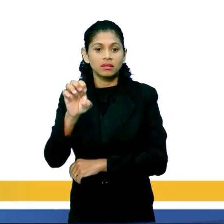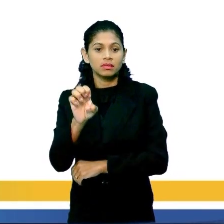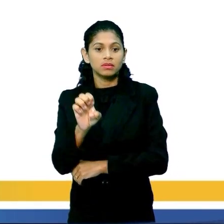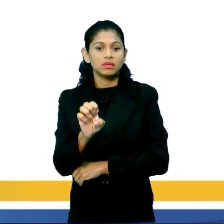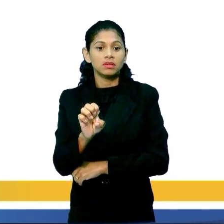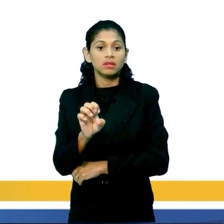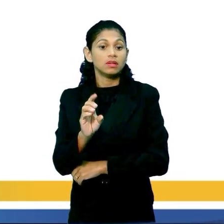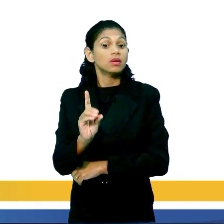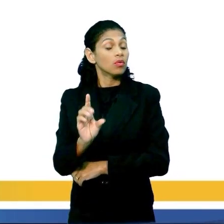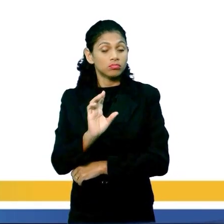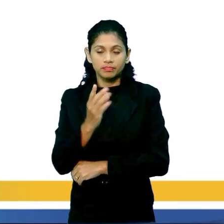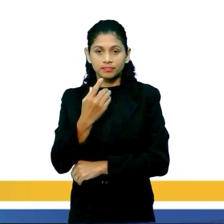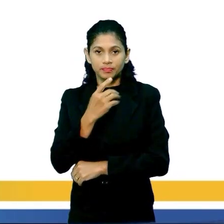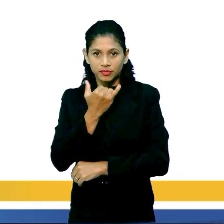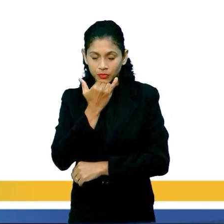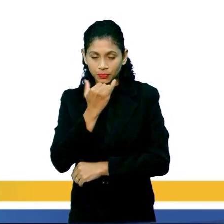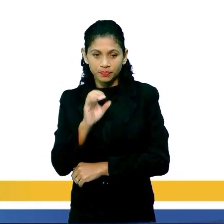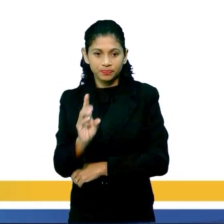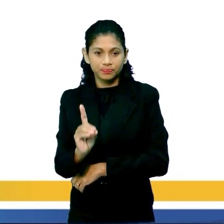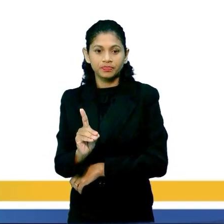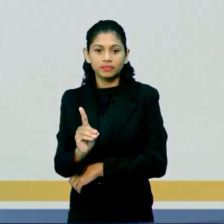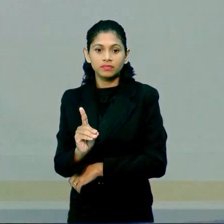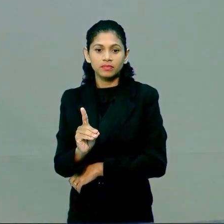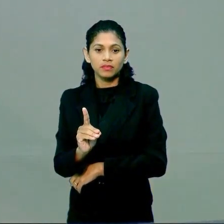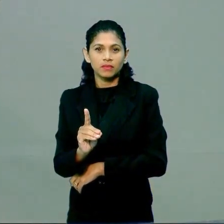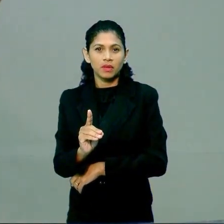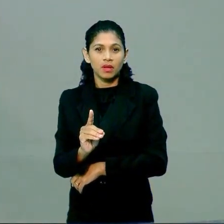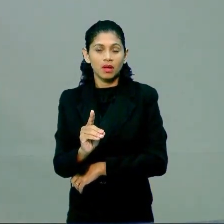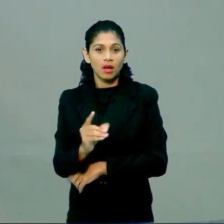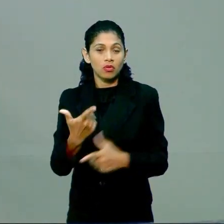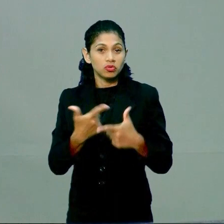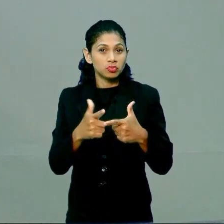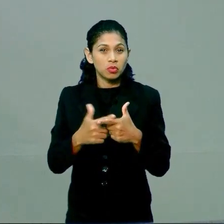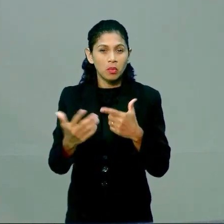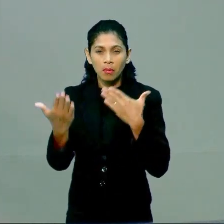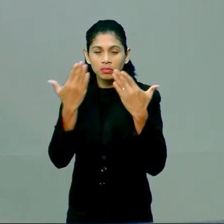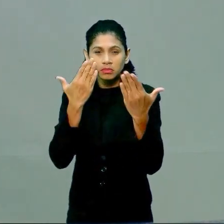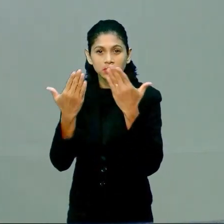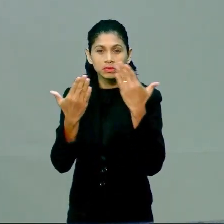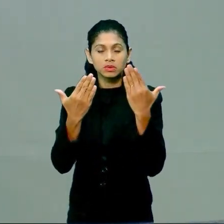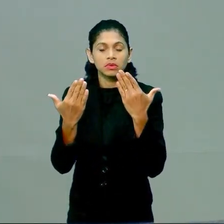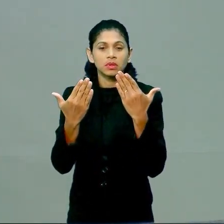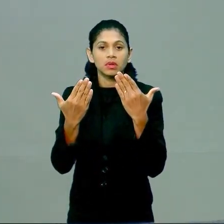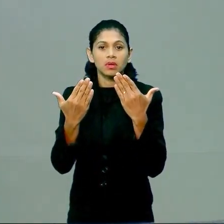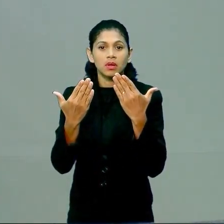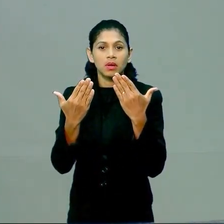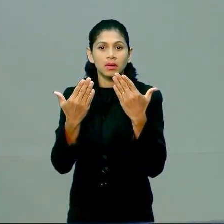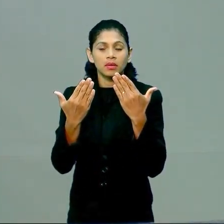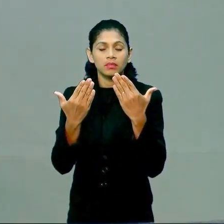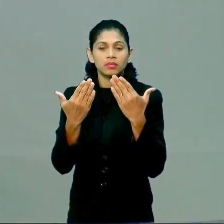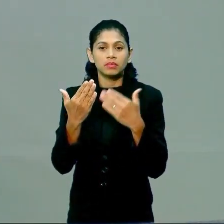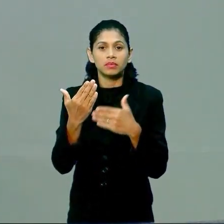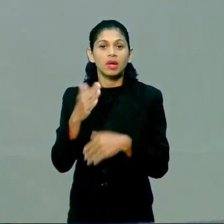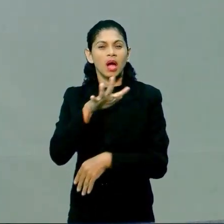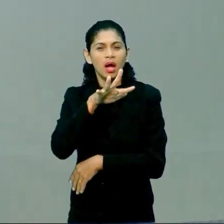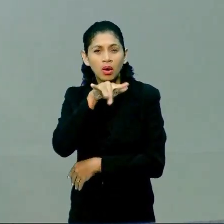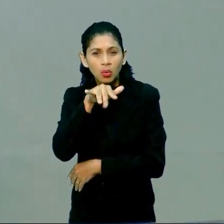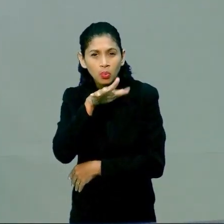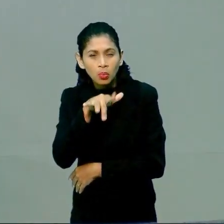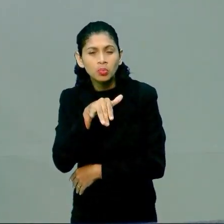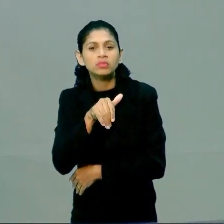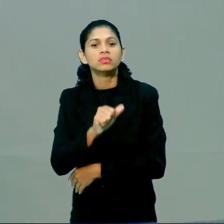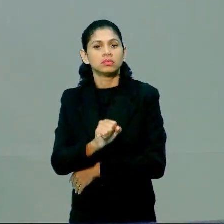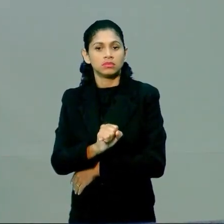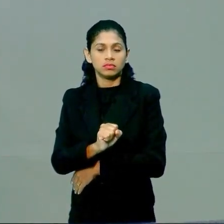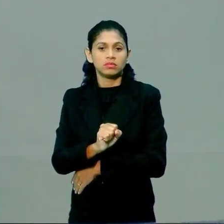e detectáveis que os maust trat físico pelo amor de Deus galera tudo bem que às vezes a palav diz que as Palavras machucam